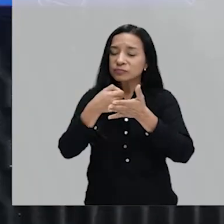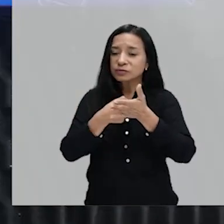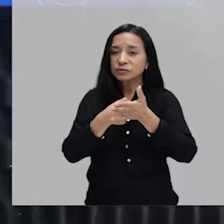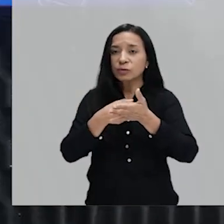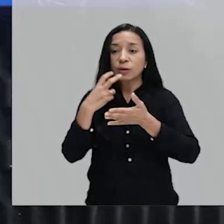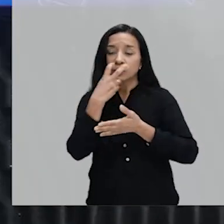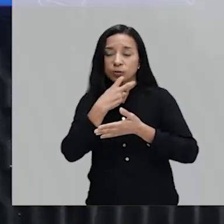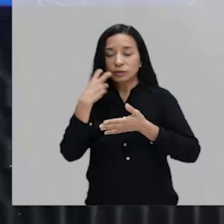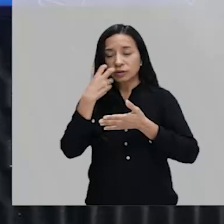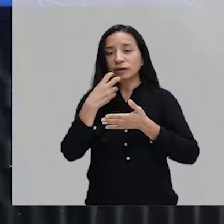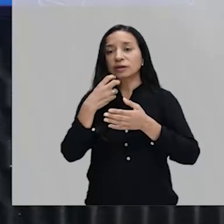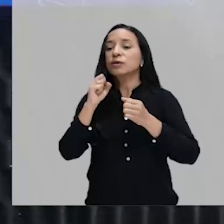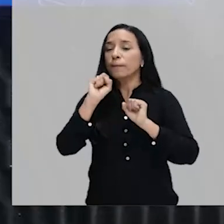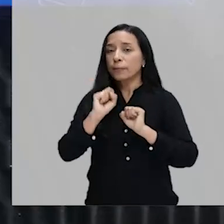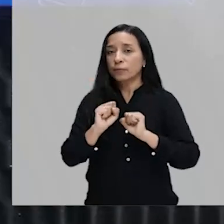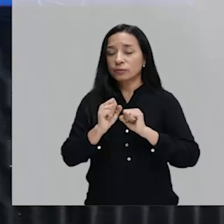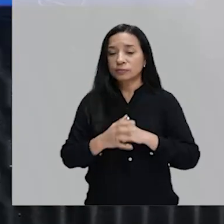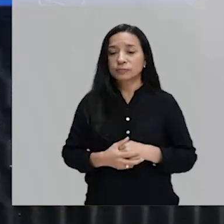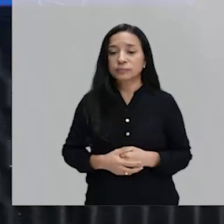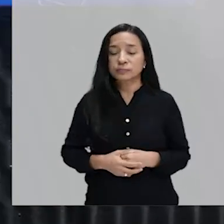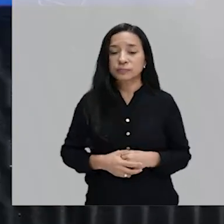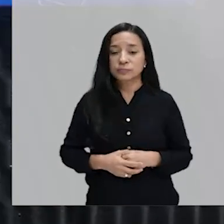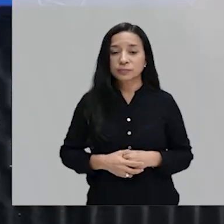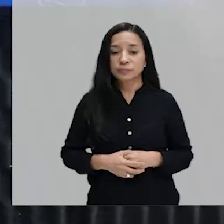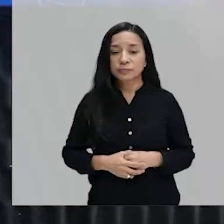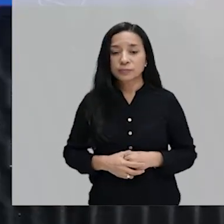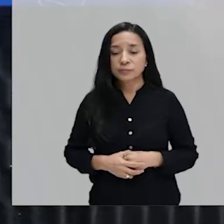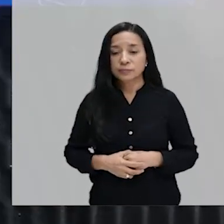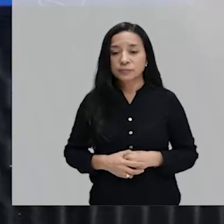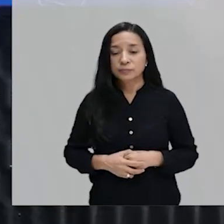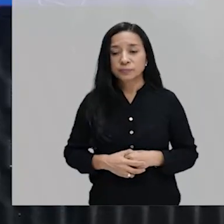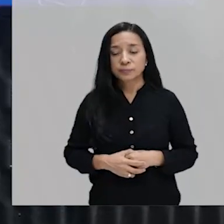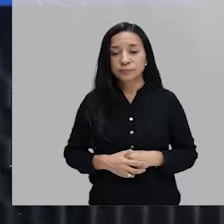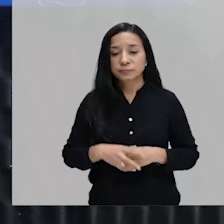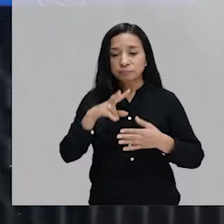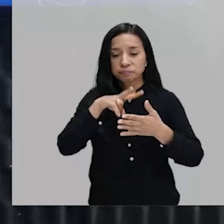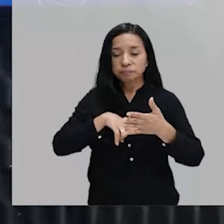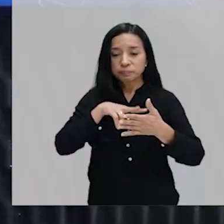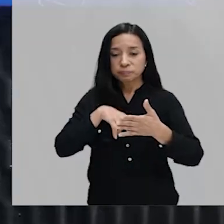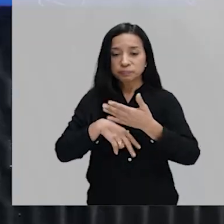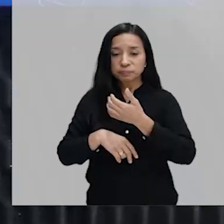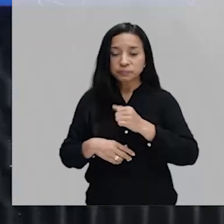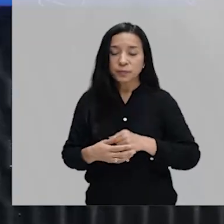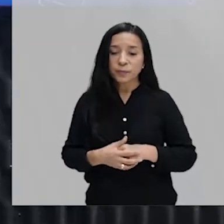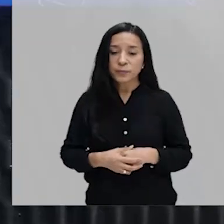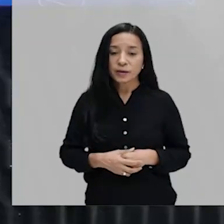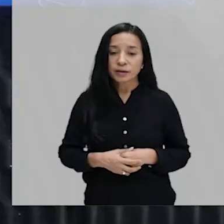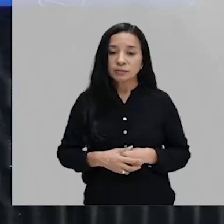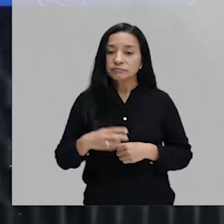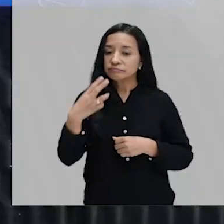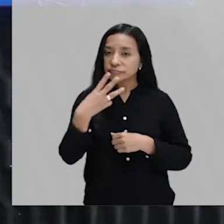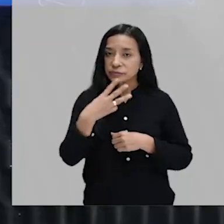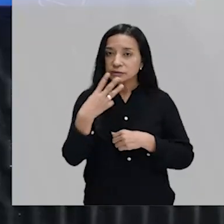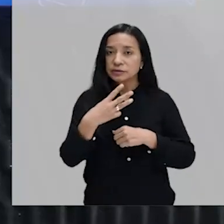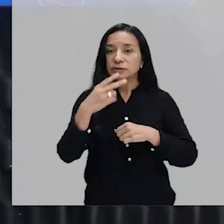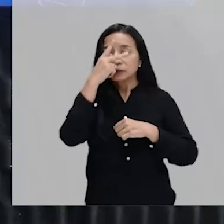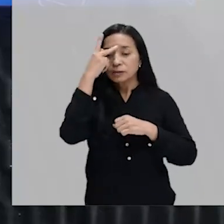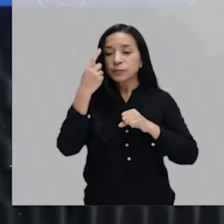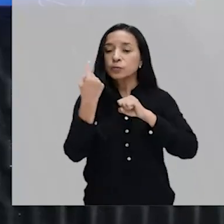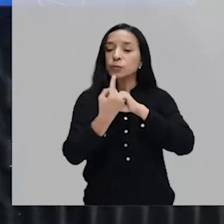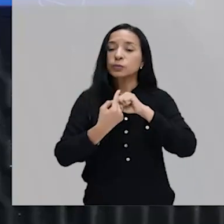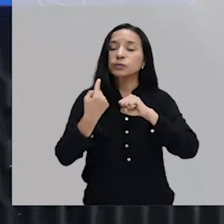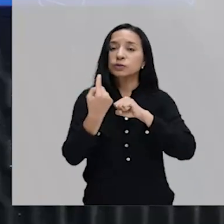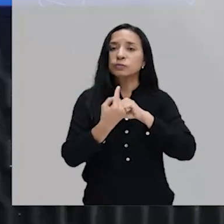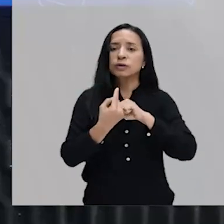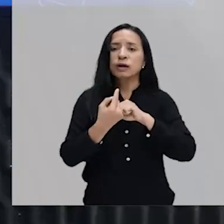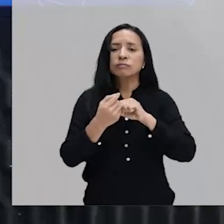permitido, tá? E também, ainda sobre a pessoa do discurso, de quem se fala, né? Que é a terceira pessoa do singular. De